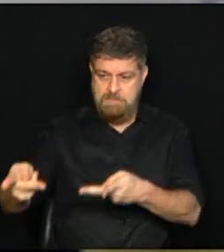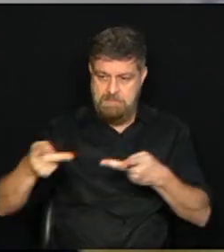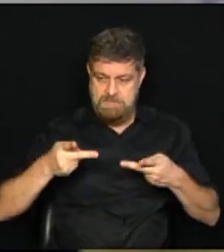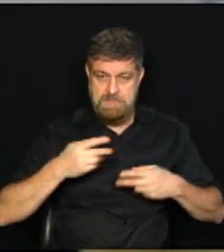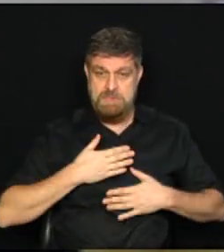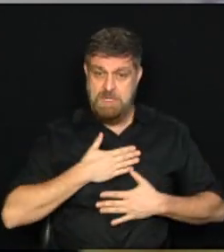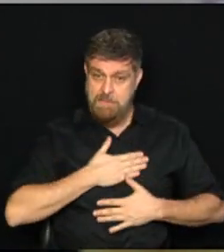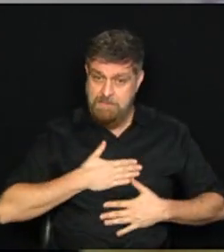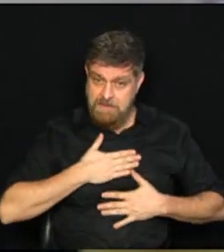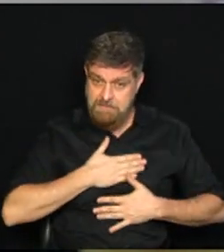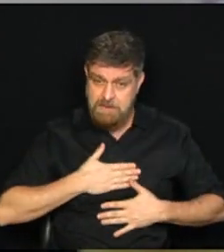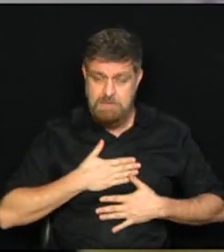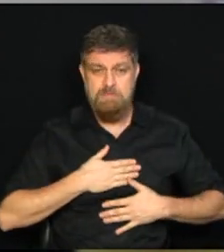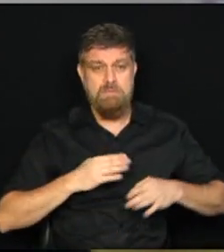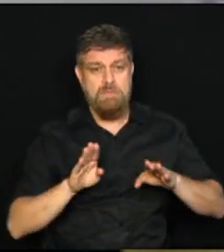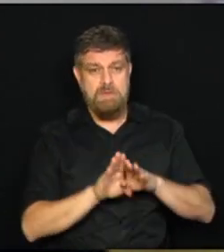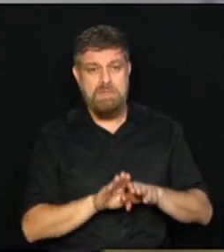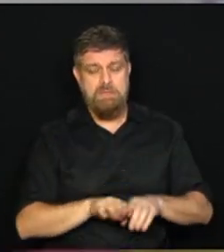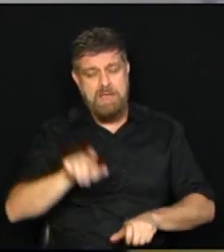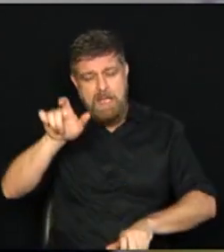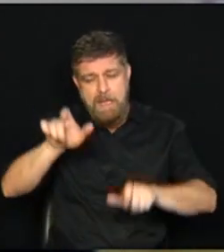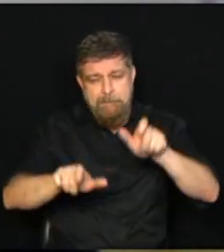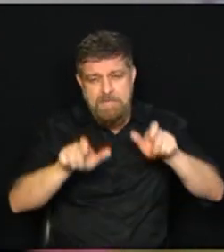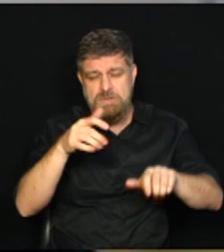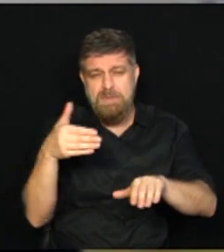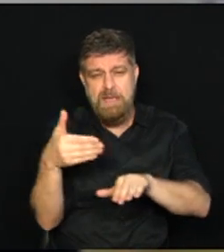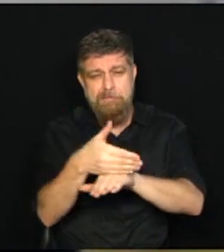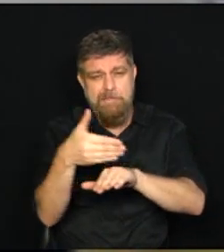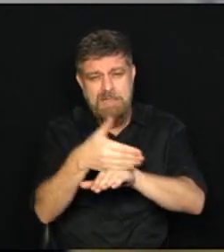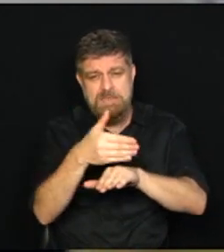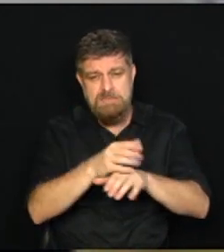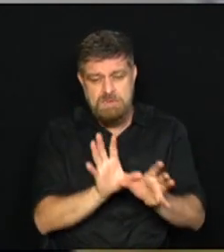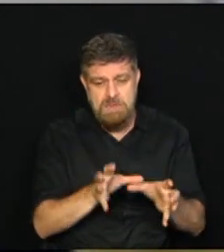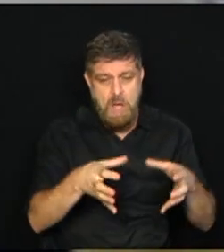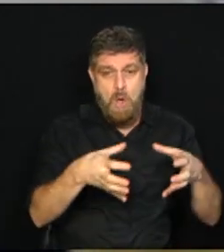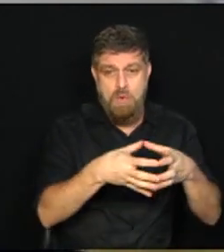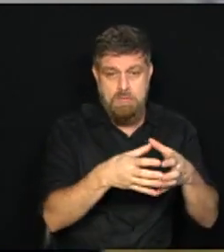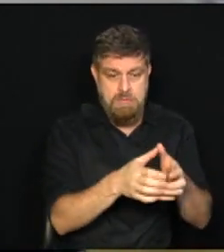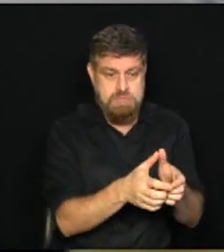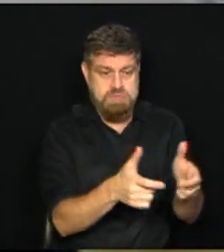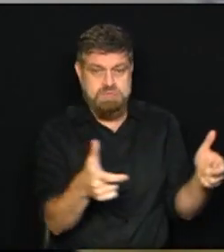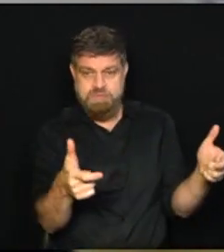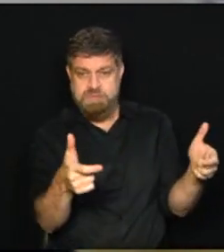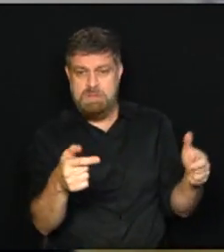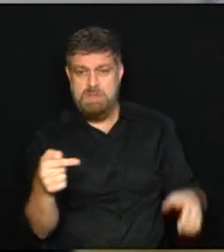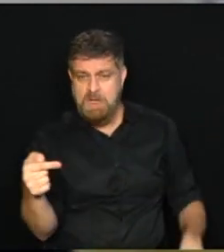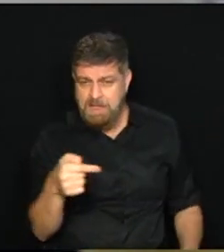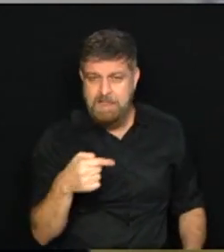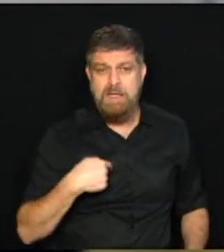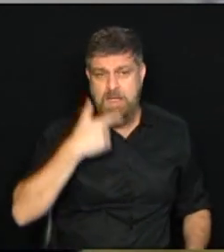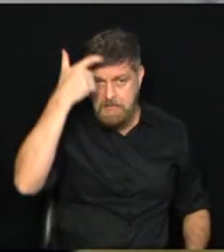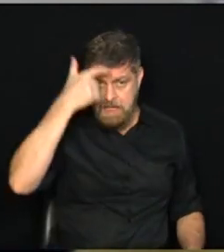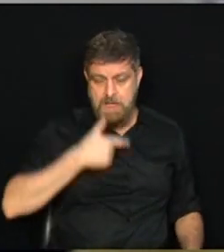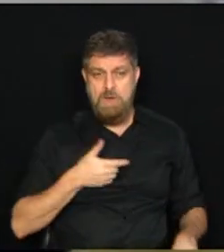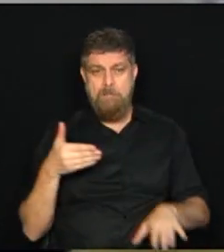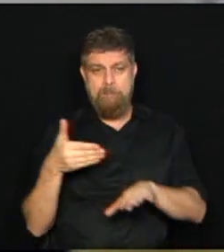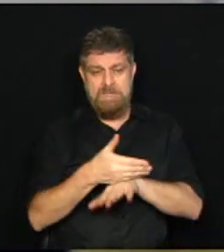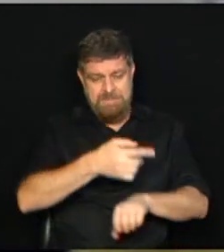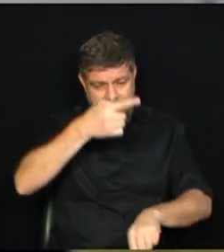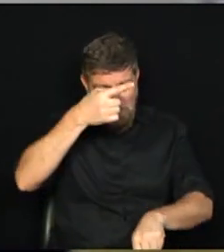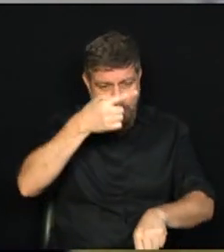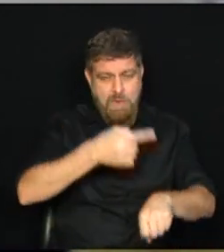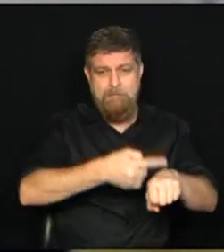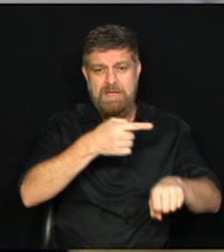e outras tantas pessoas que fazem parte deste grupo, é um grupo grande, inclusive participei do momento